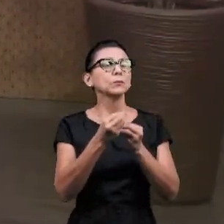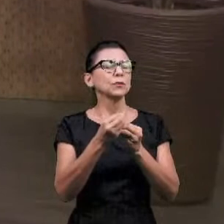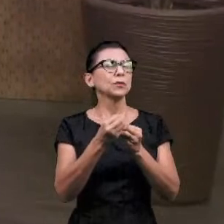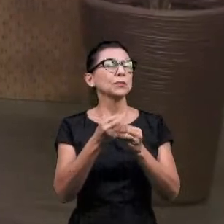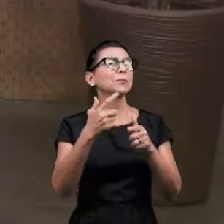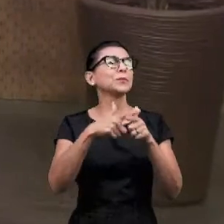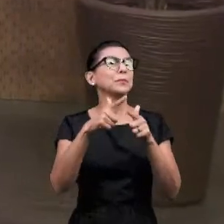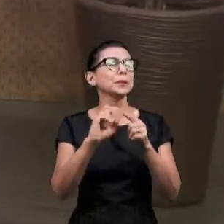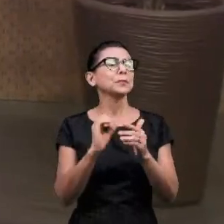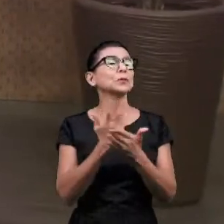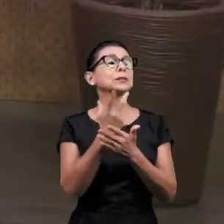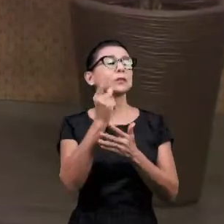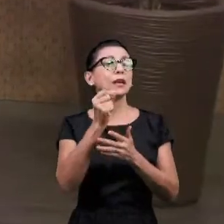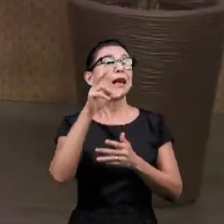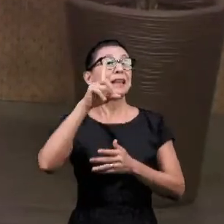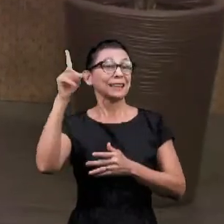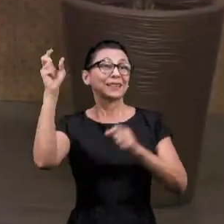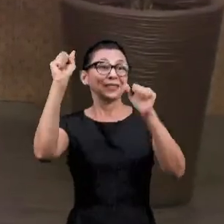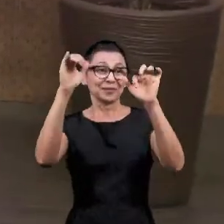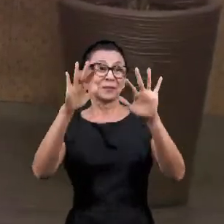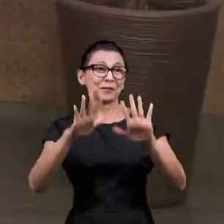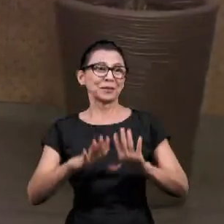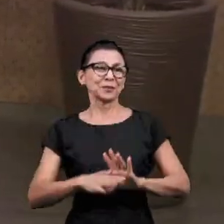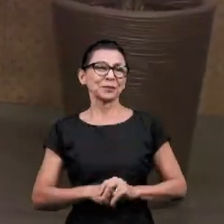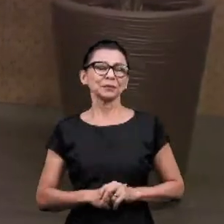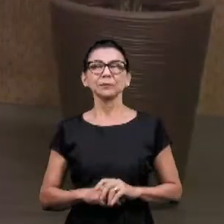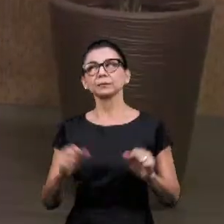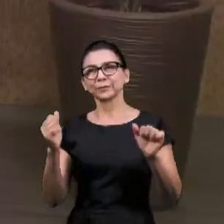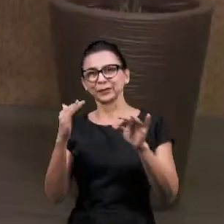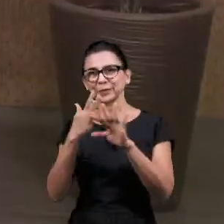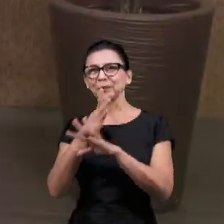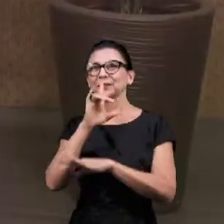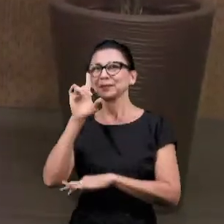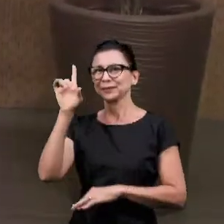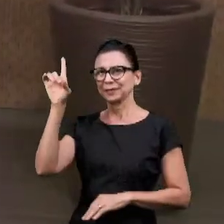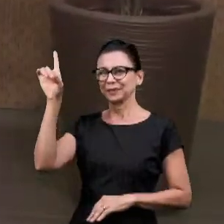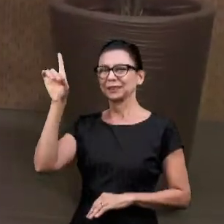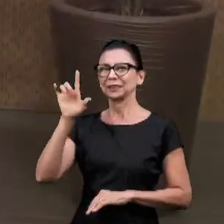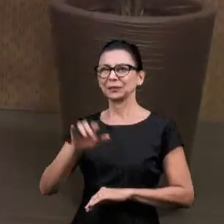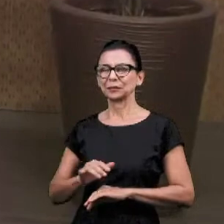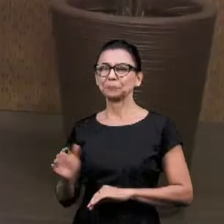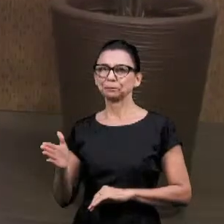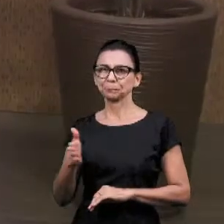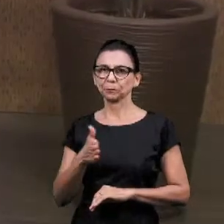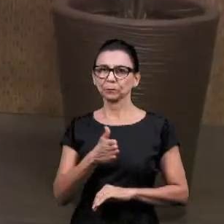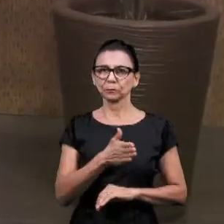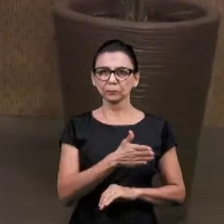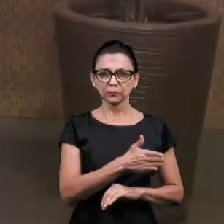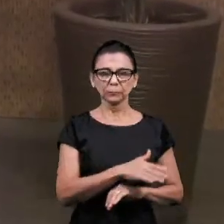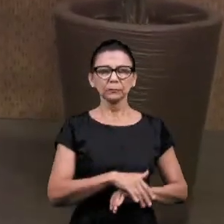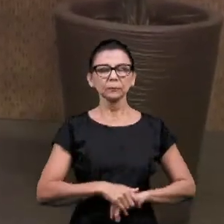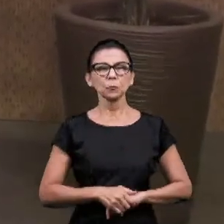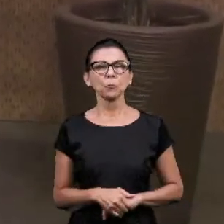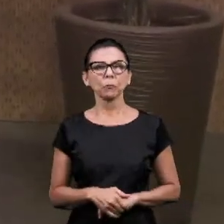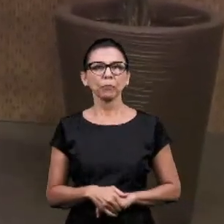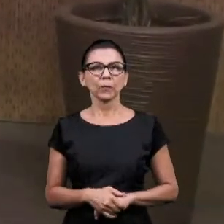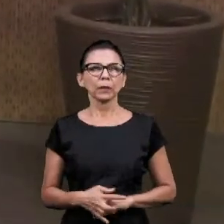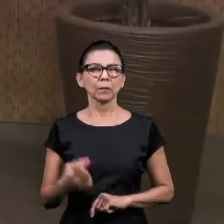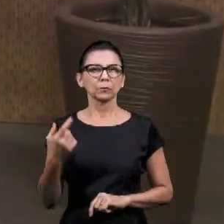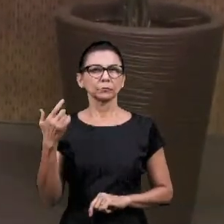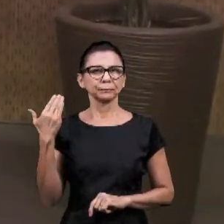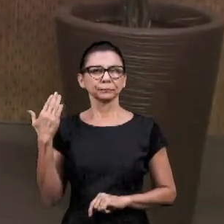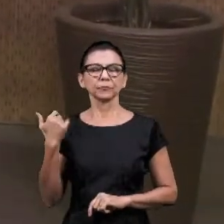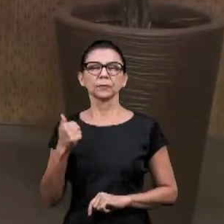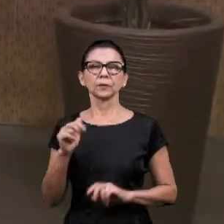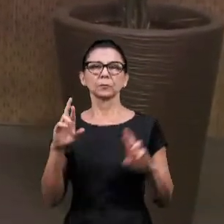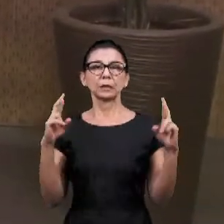ela, nós tínhamos essa expectativa. Era um momento para nós, pastores, a gente achava que era um momento